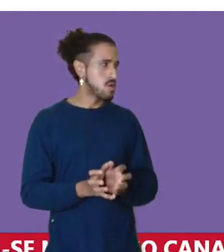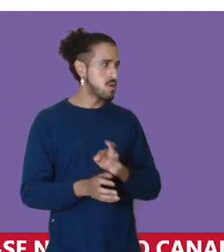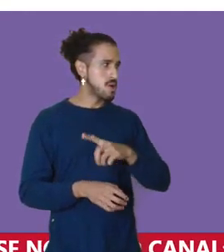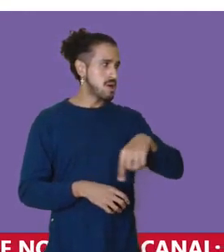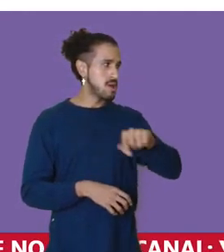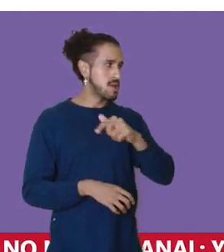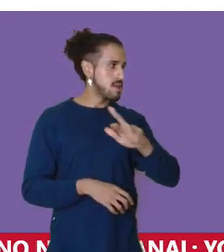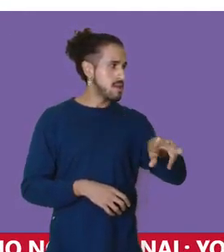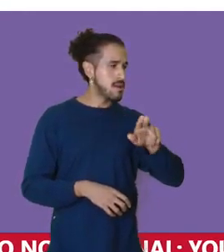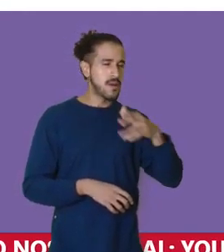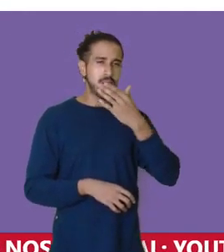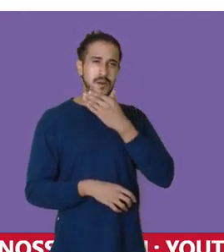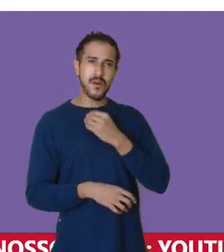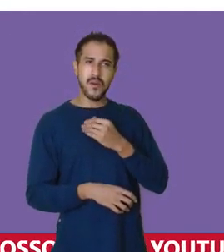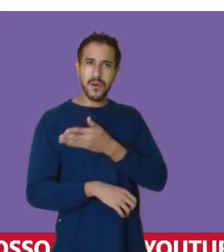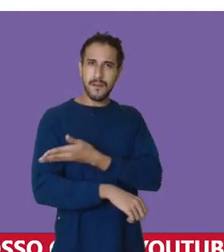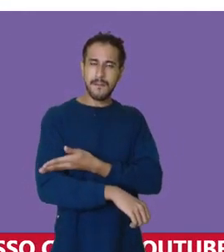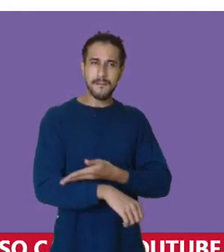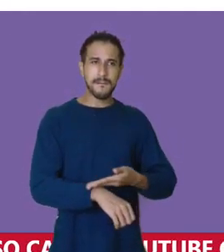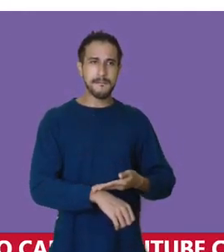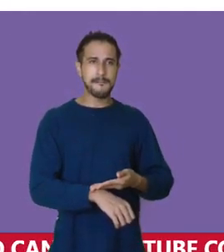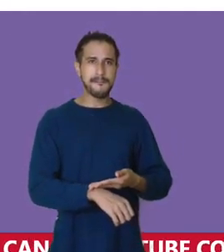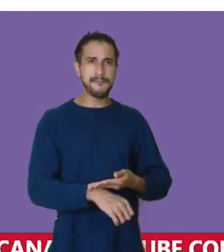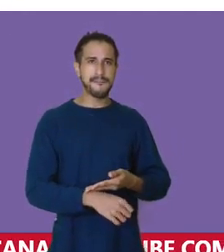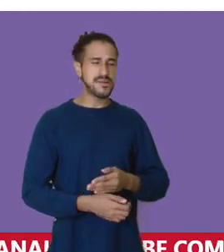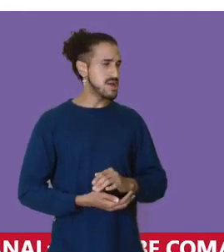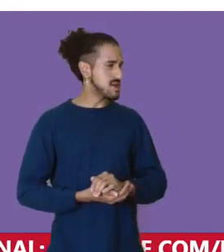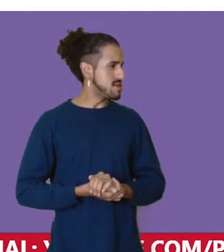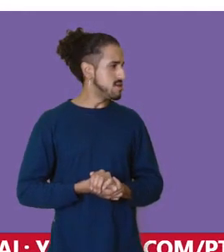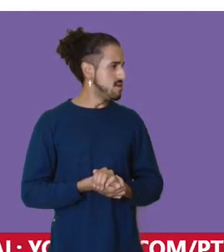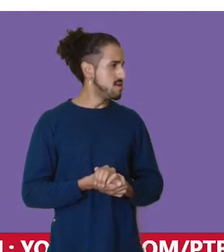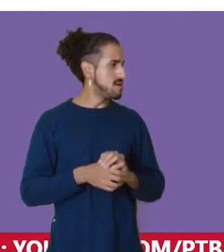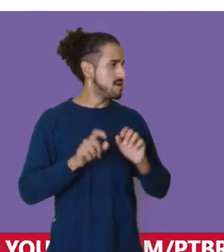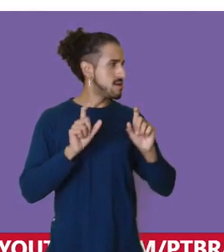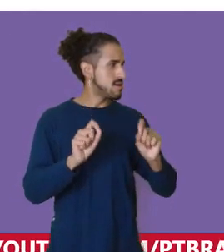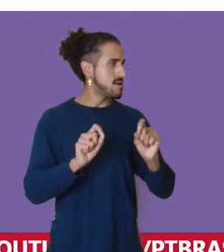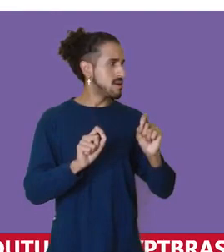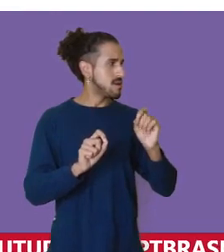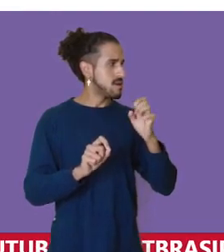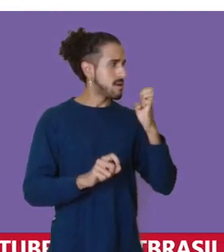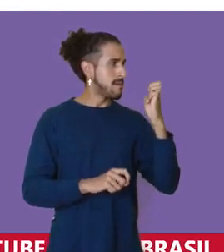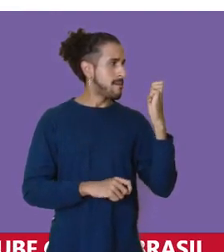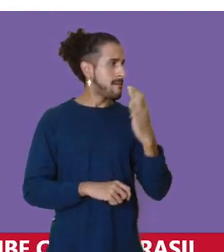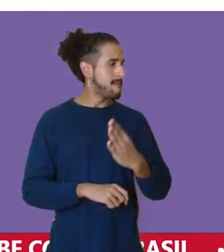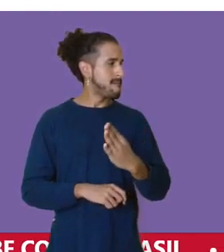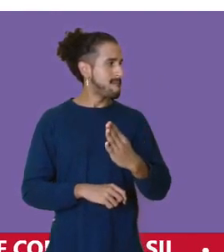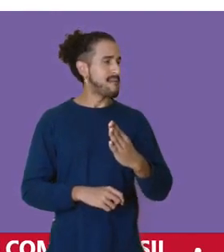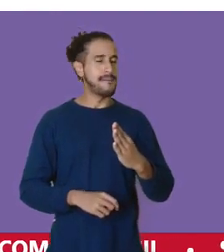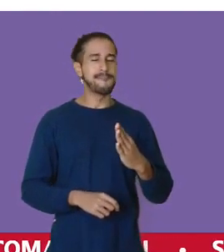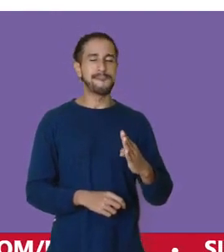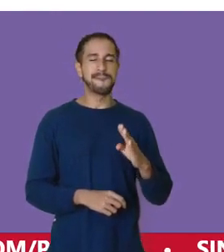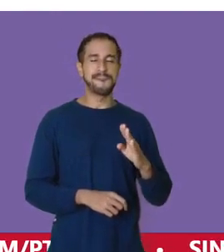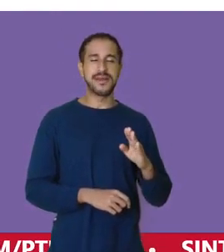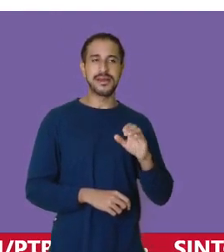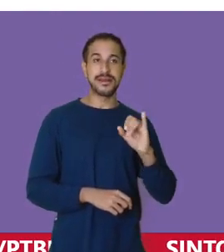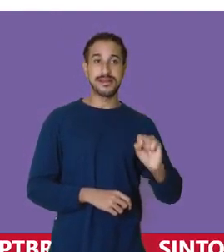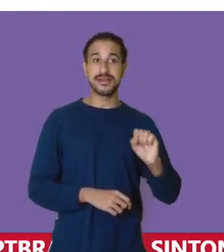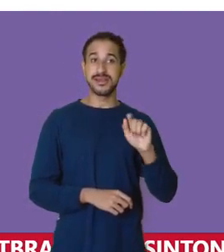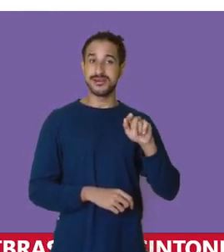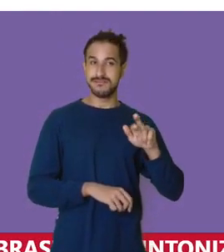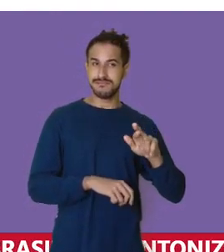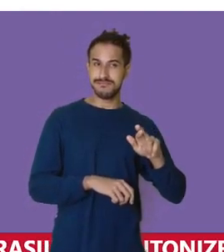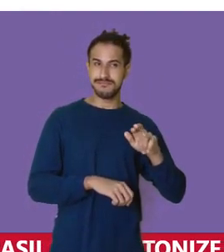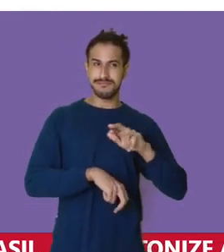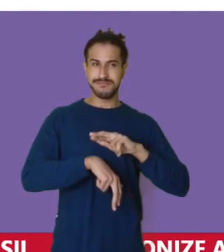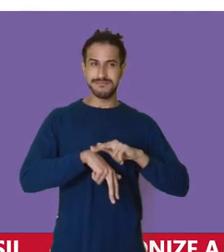são o homem branco, supostamente hétero, né, cisgênero e por aí